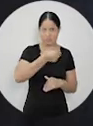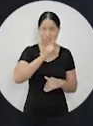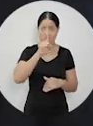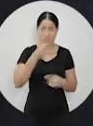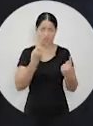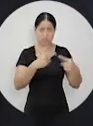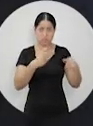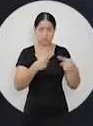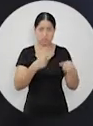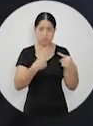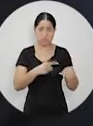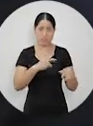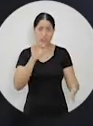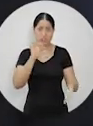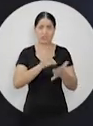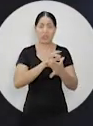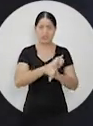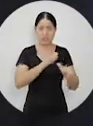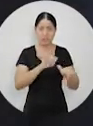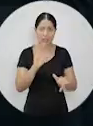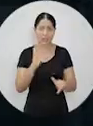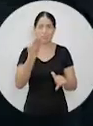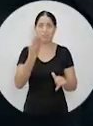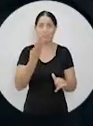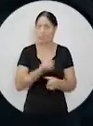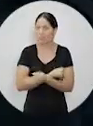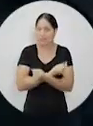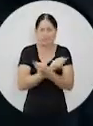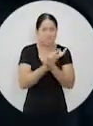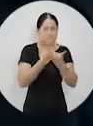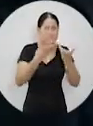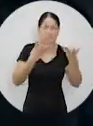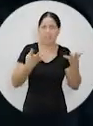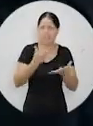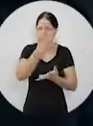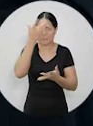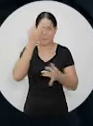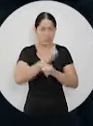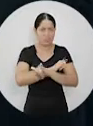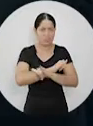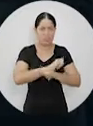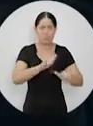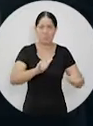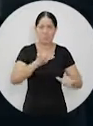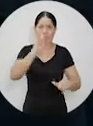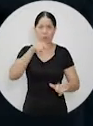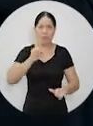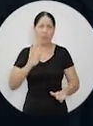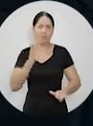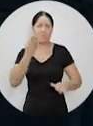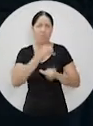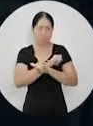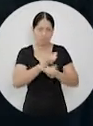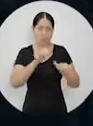objeto de ataques virtuais significativos, ou seja, centenas, milhares de pessoas reais ou de robôs que direcionam fake news